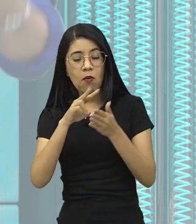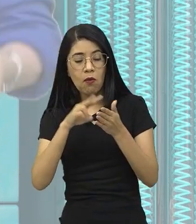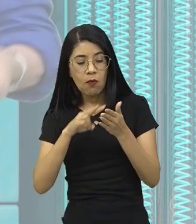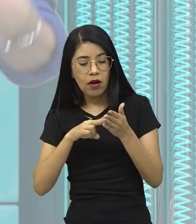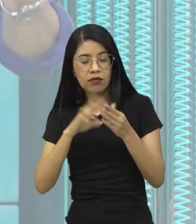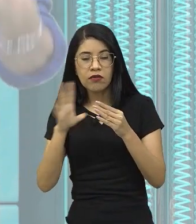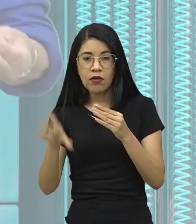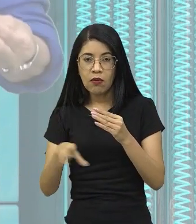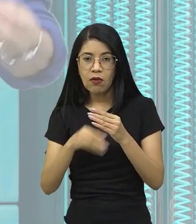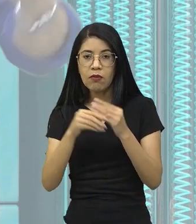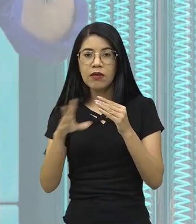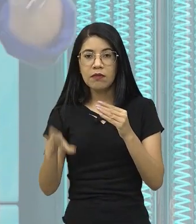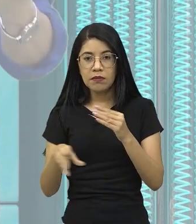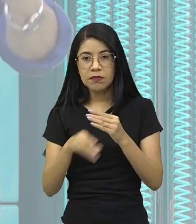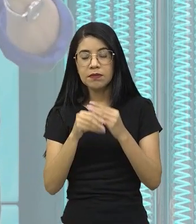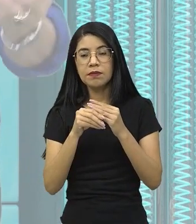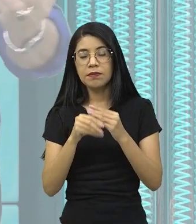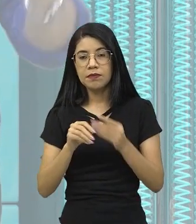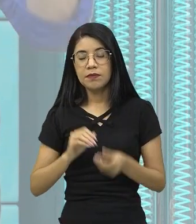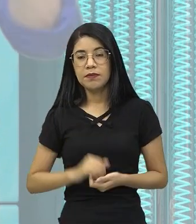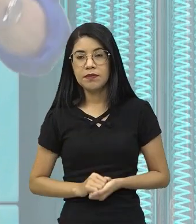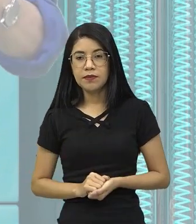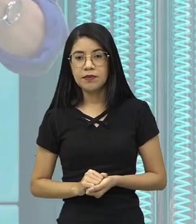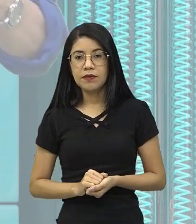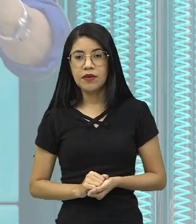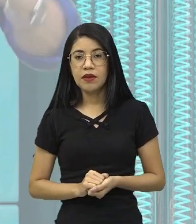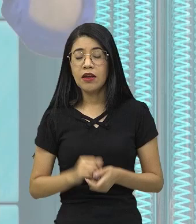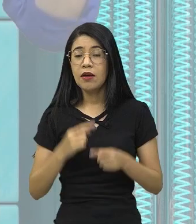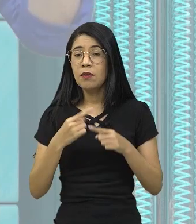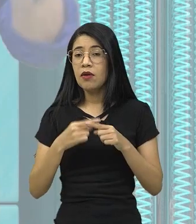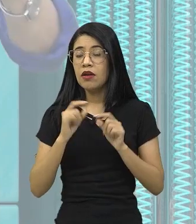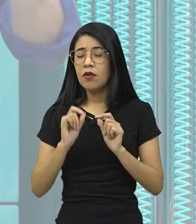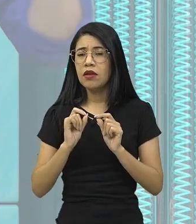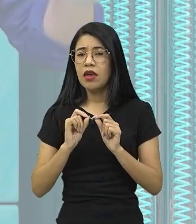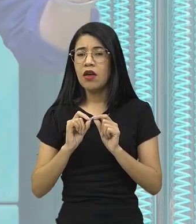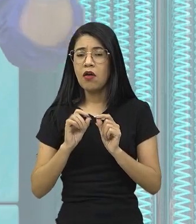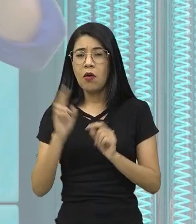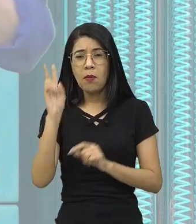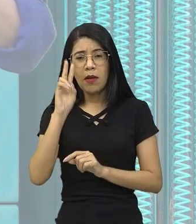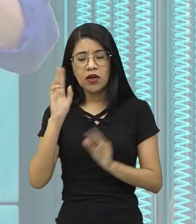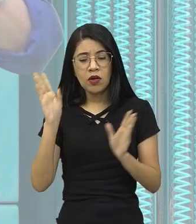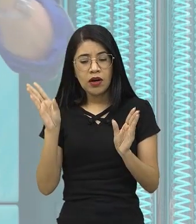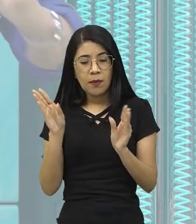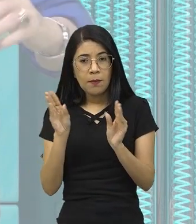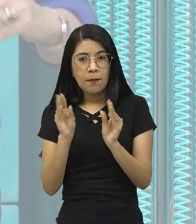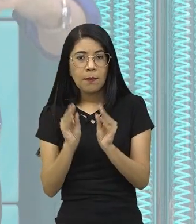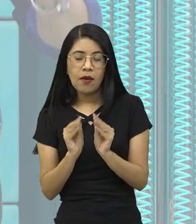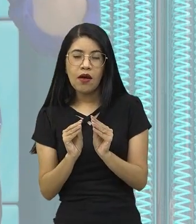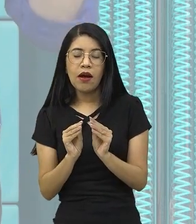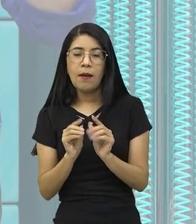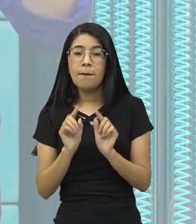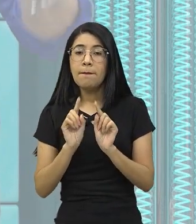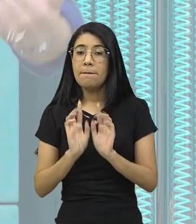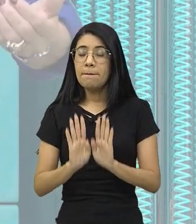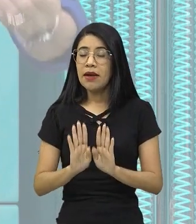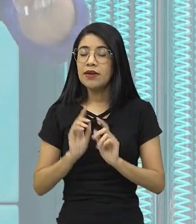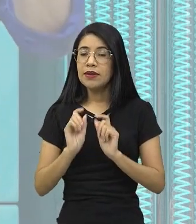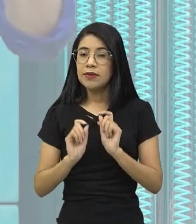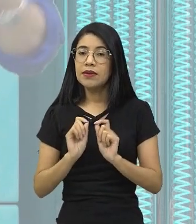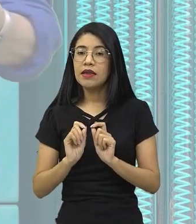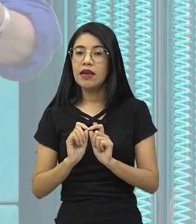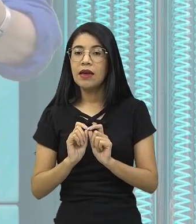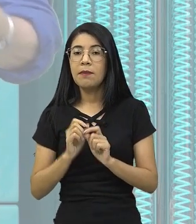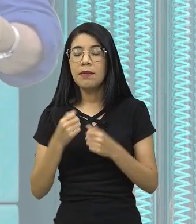essas lacunas deixadas. Por quê? Porque ele é conciso, é uma história concisa, é uma narrativa inteira, mas que prima